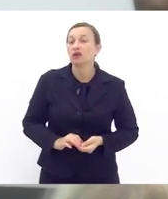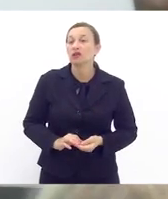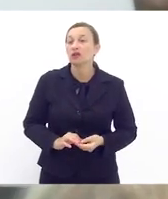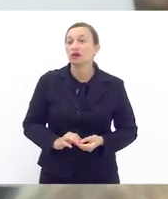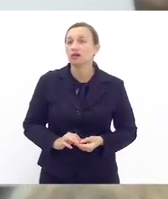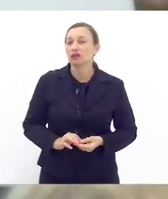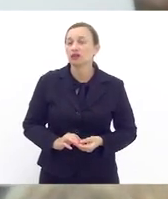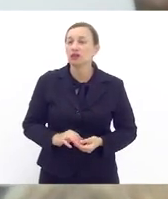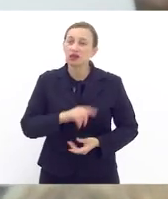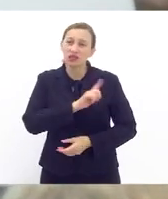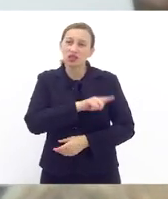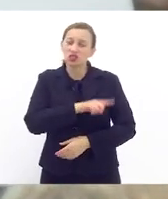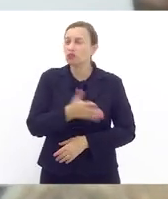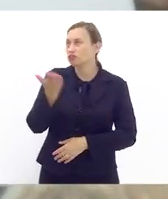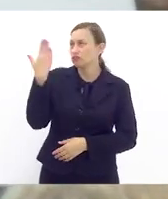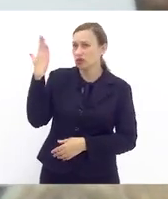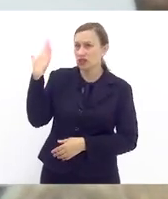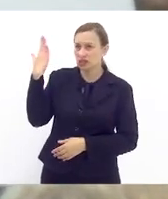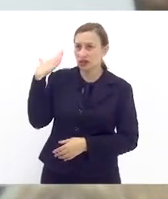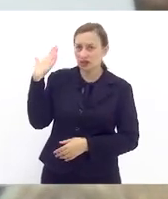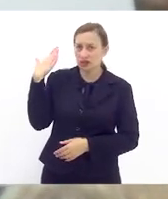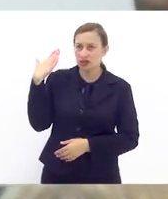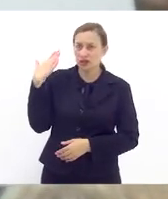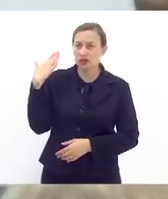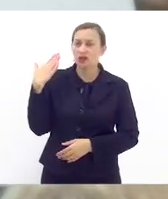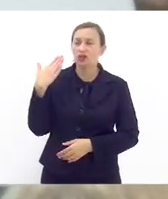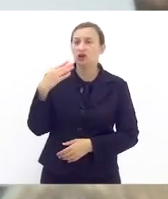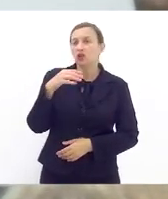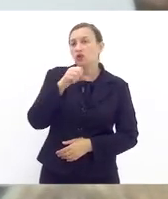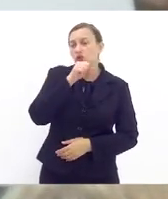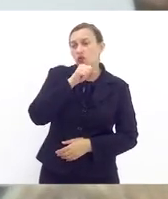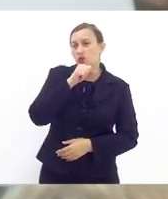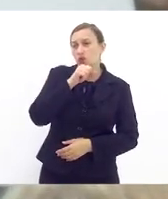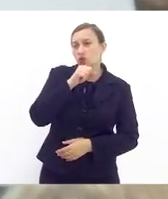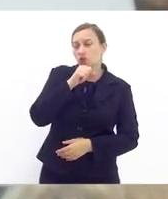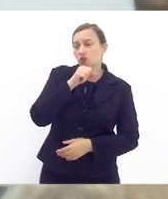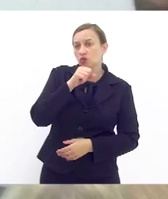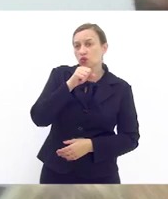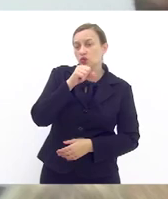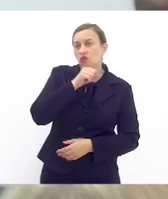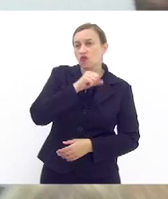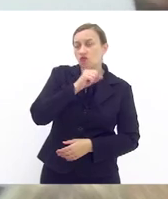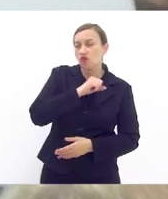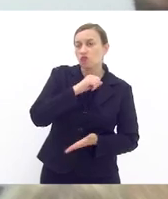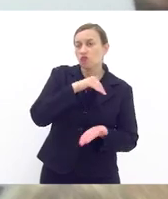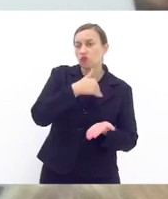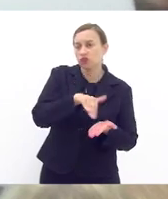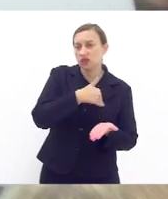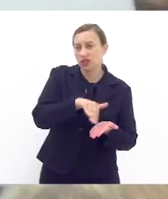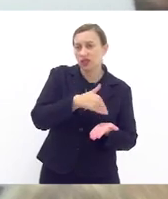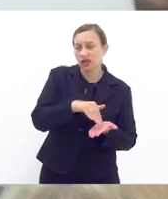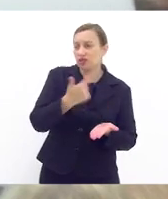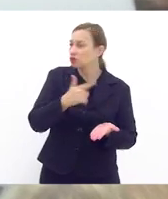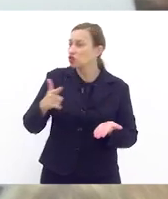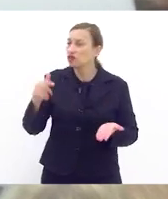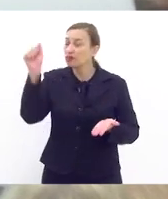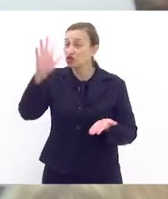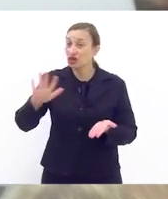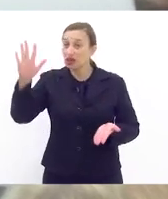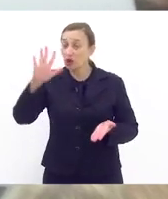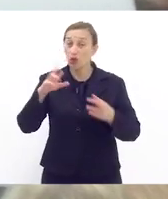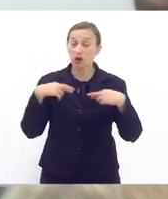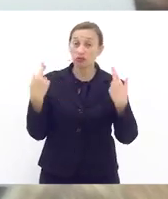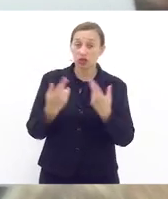a gente na gestão anterior né do do antigo secretário Alexandre Vale nós não tivemos uma reunião geral com os diretores